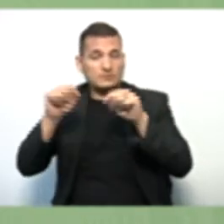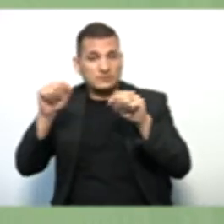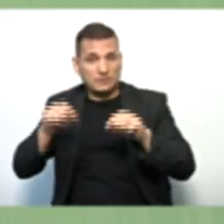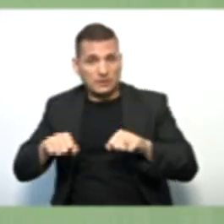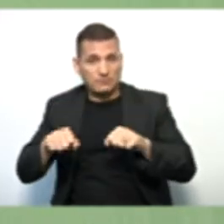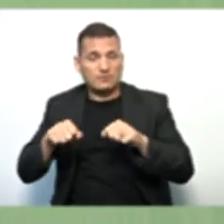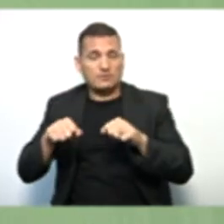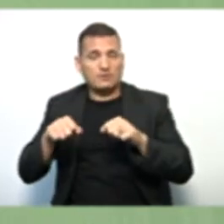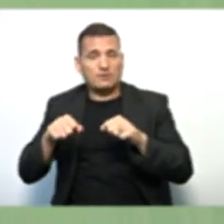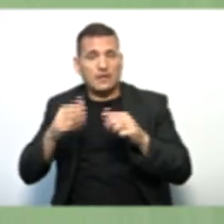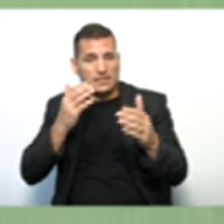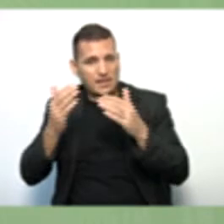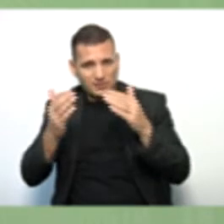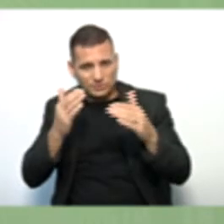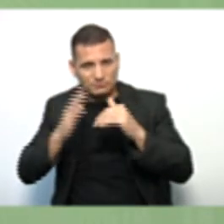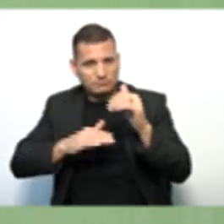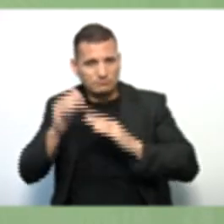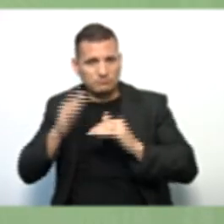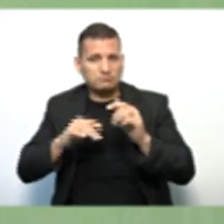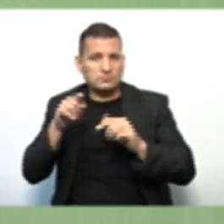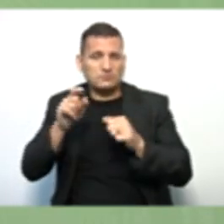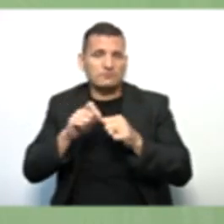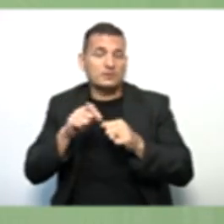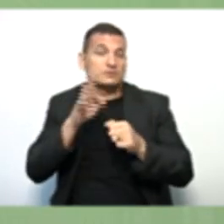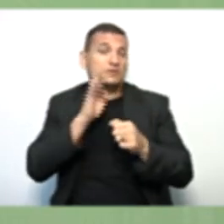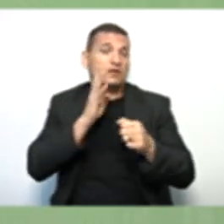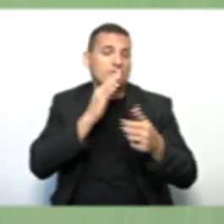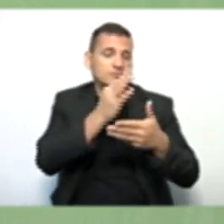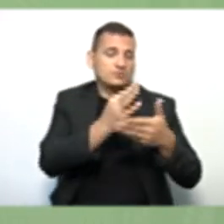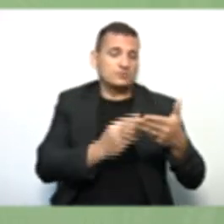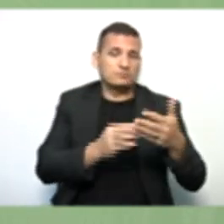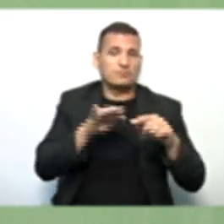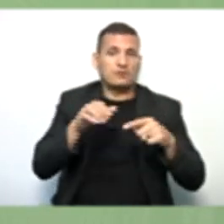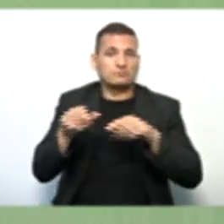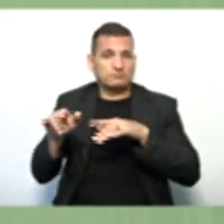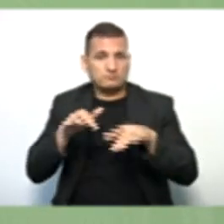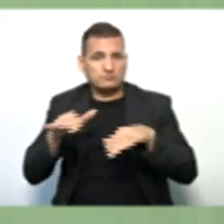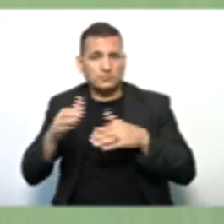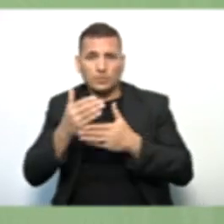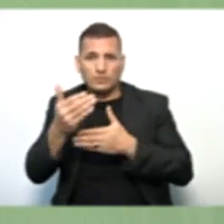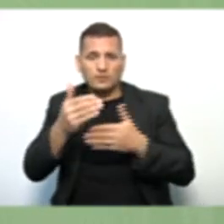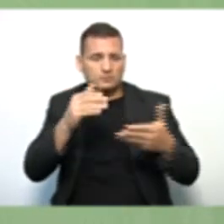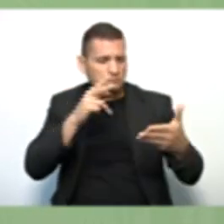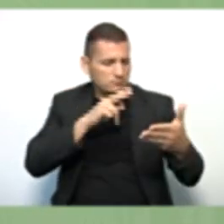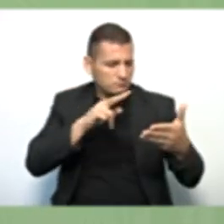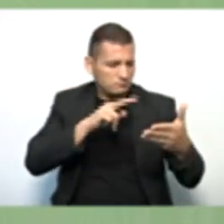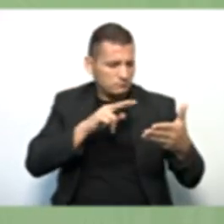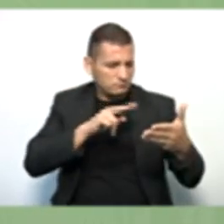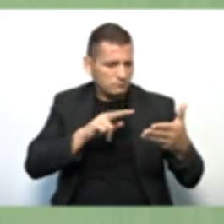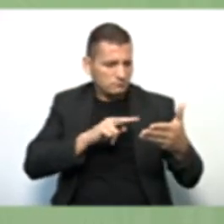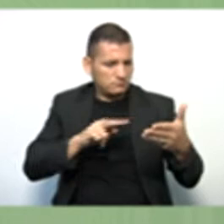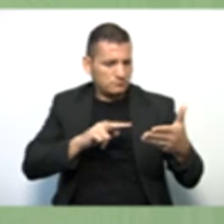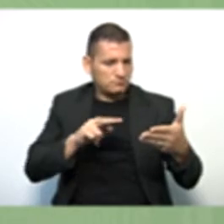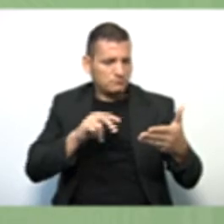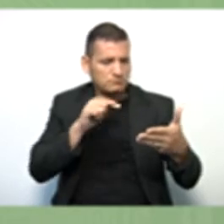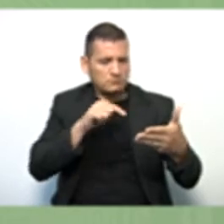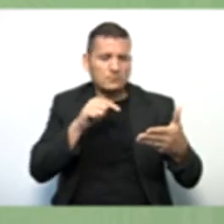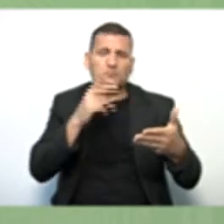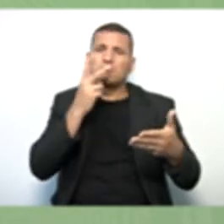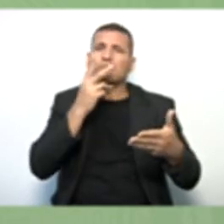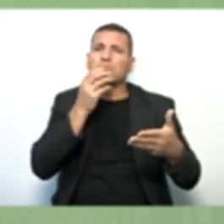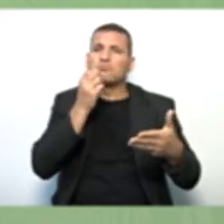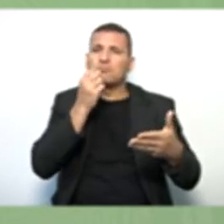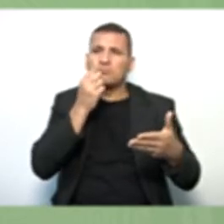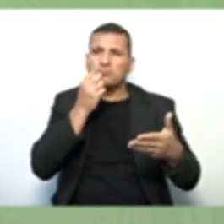texto muito legal. Só que na hora que o programador começa a ler, isso vai dar uma